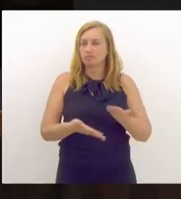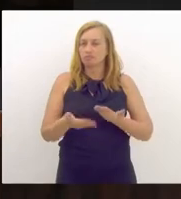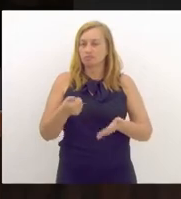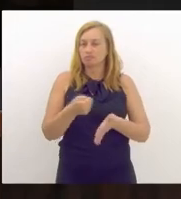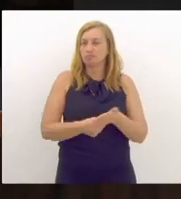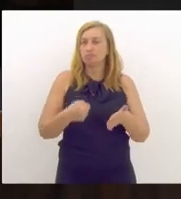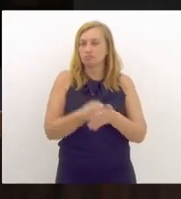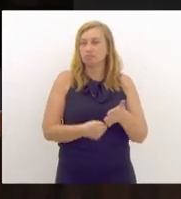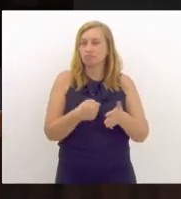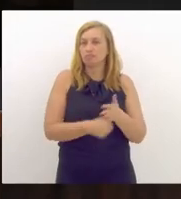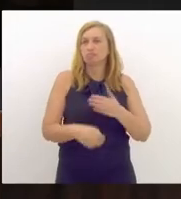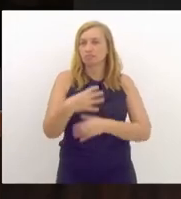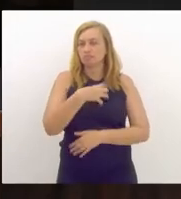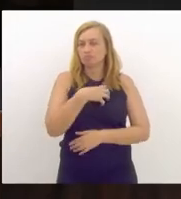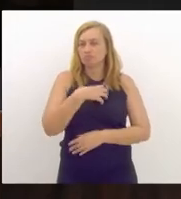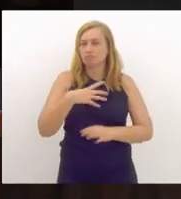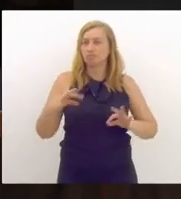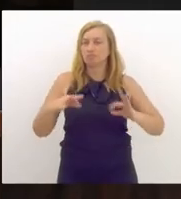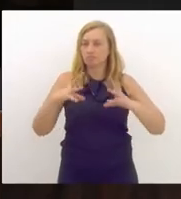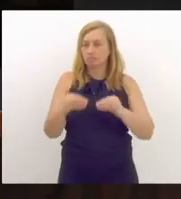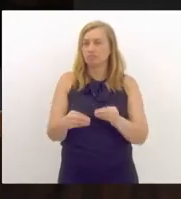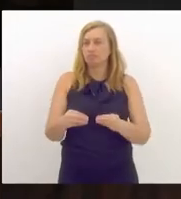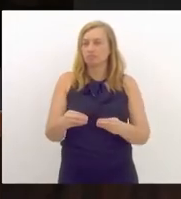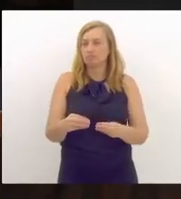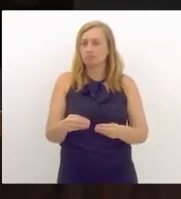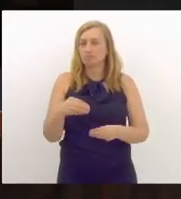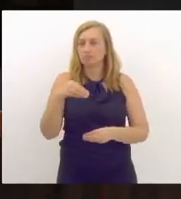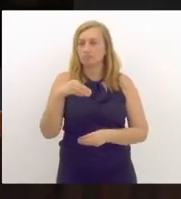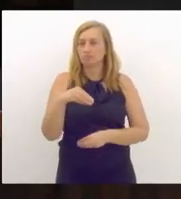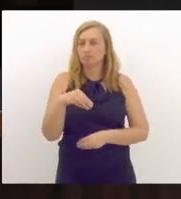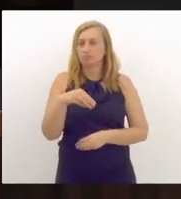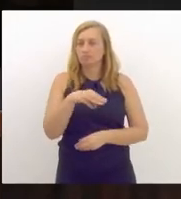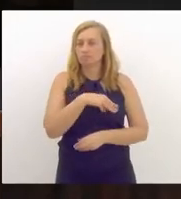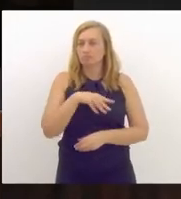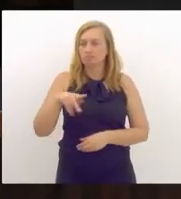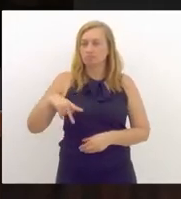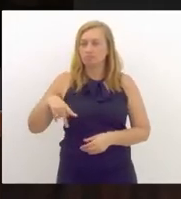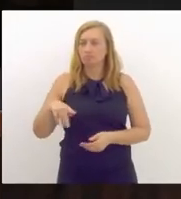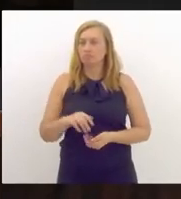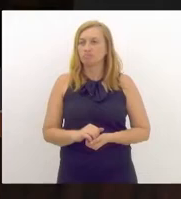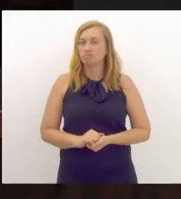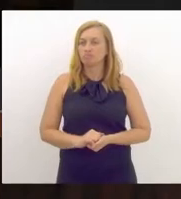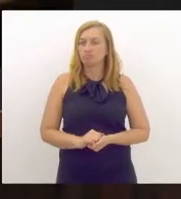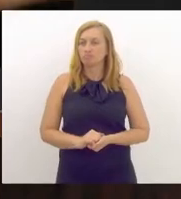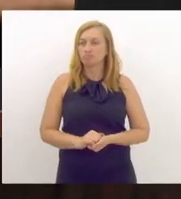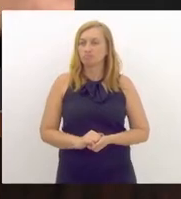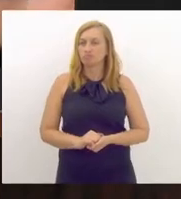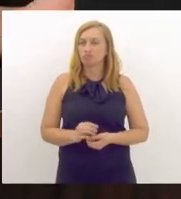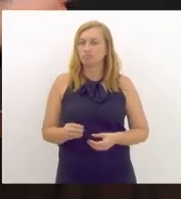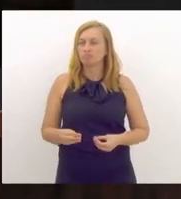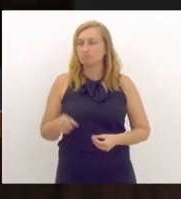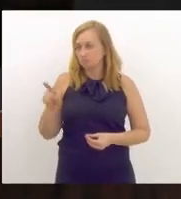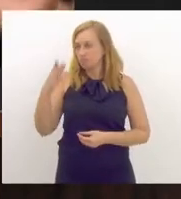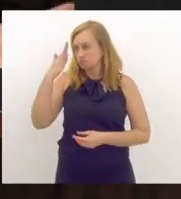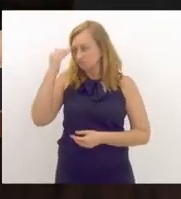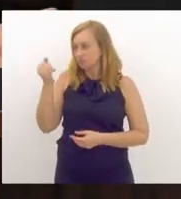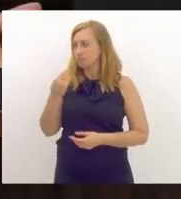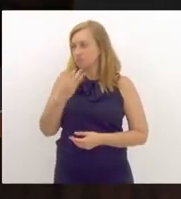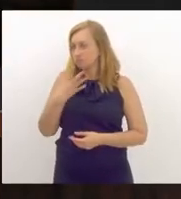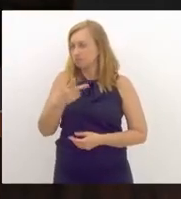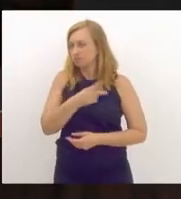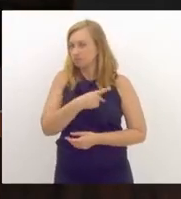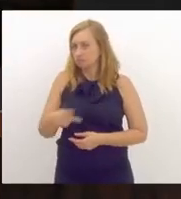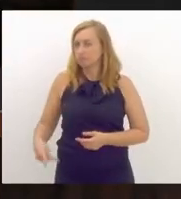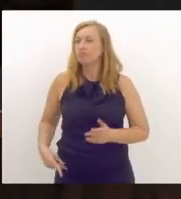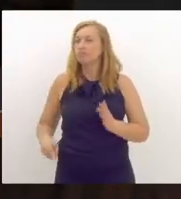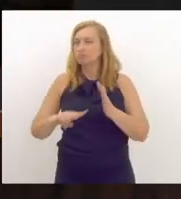lutador nesse sentido como todo o mpt em garantir você sabe bem como presidenta